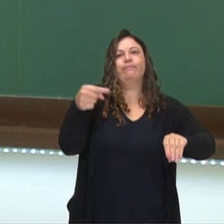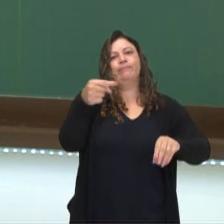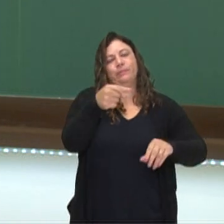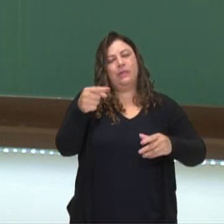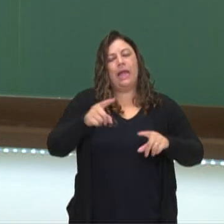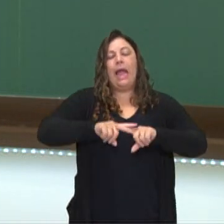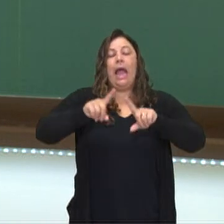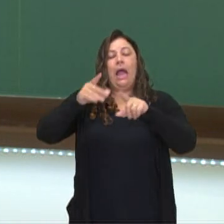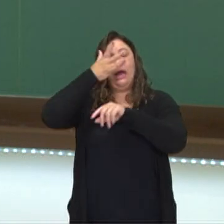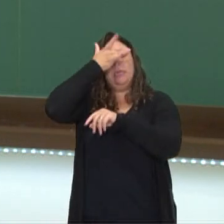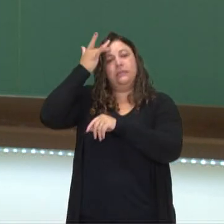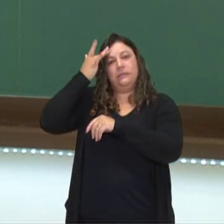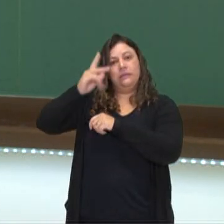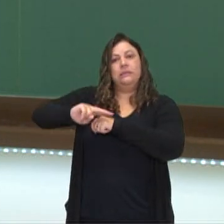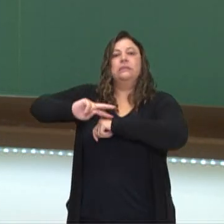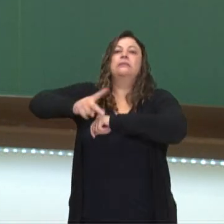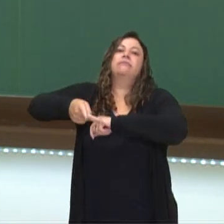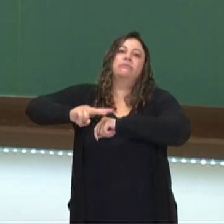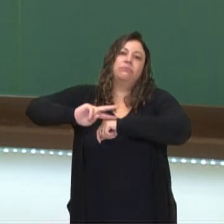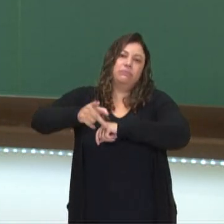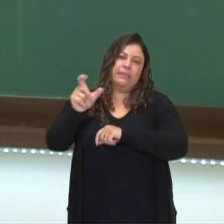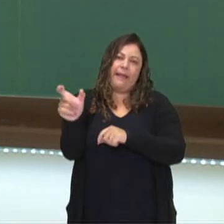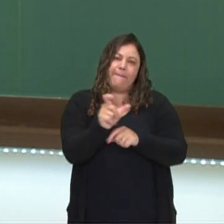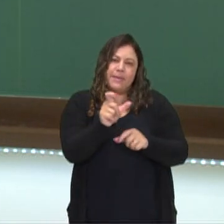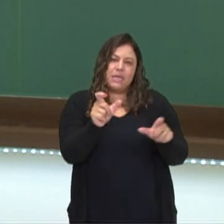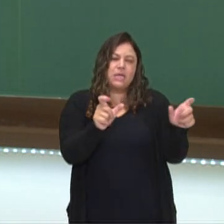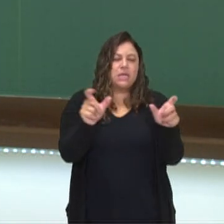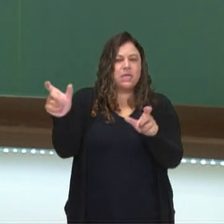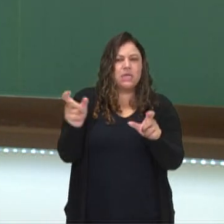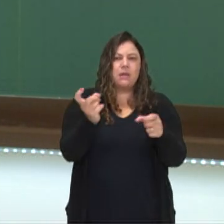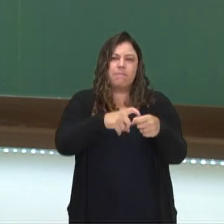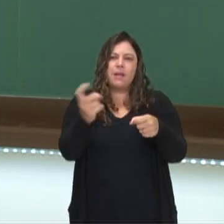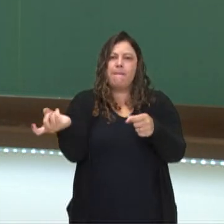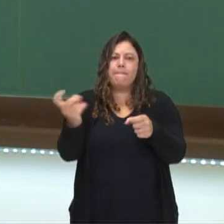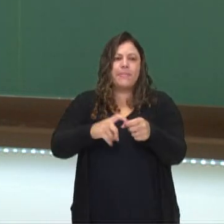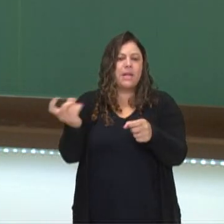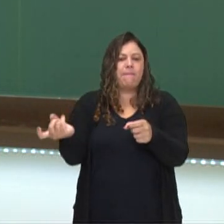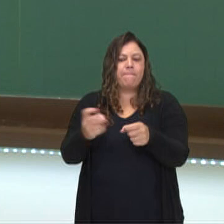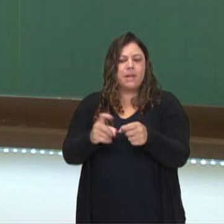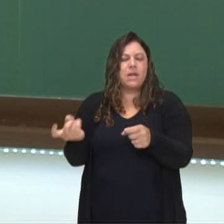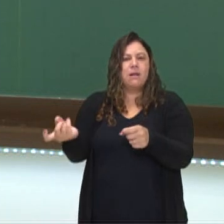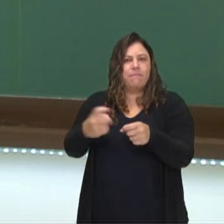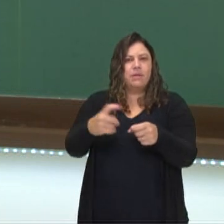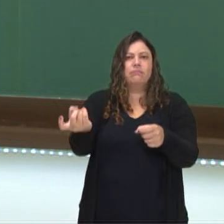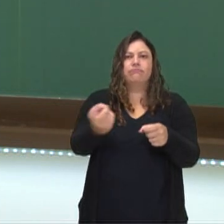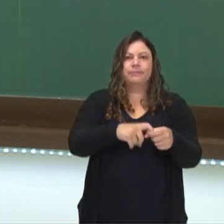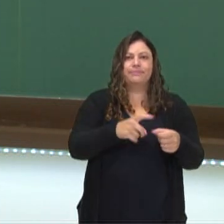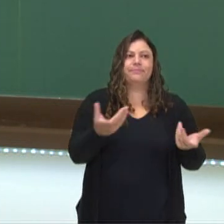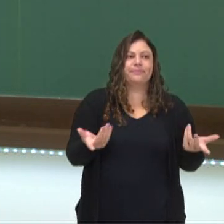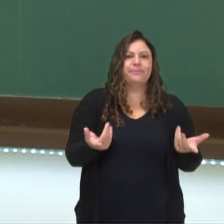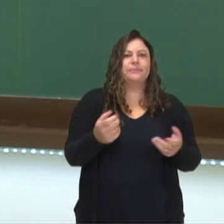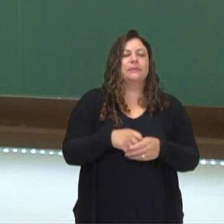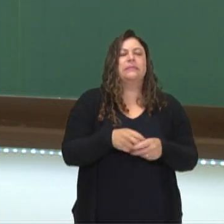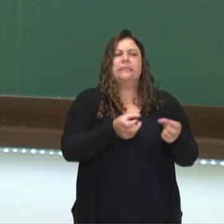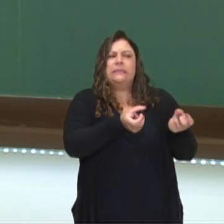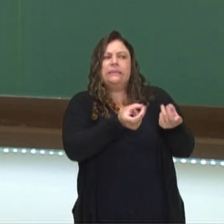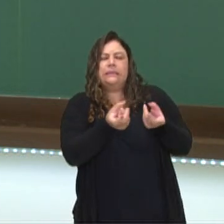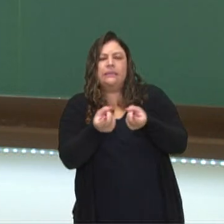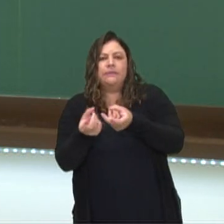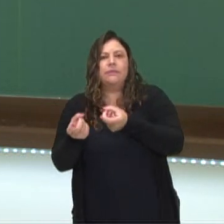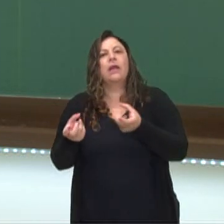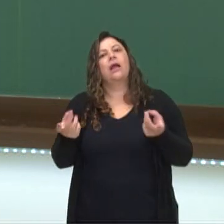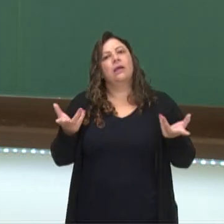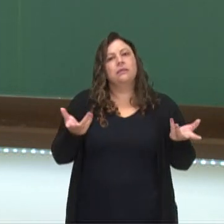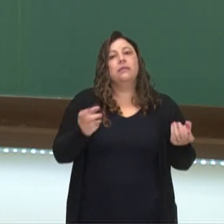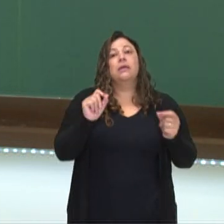as pessoas que tiverem pequenos pedaços dessa empresa, forem acionistas, ao venderem essas ações, elas